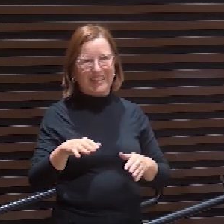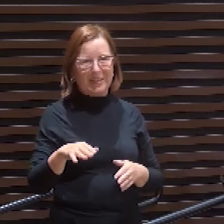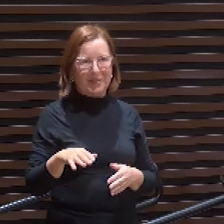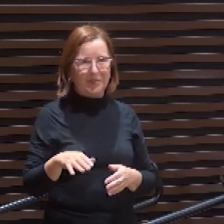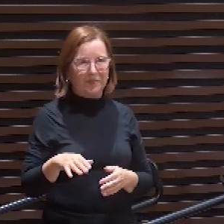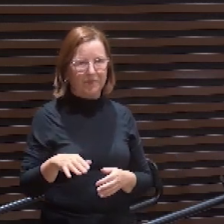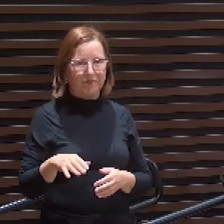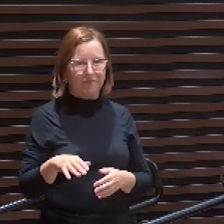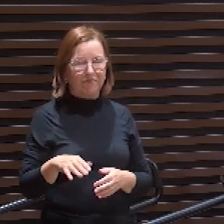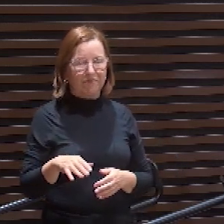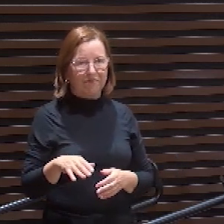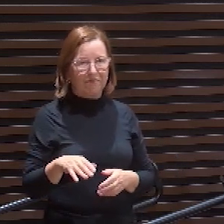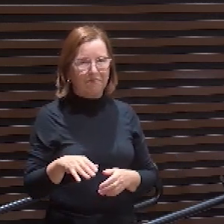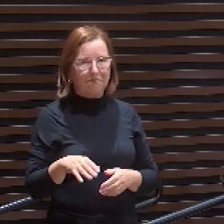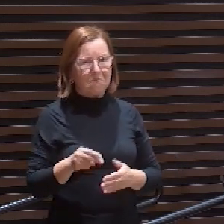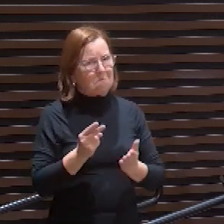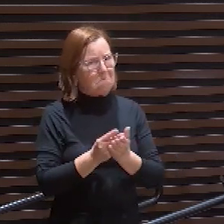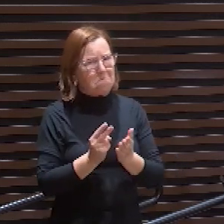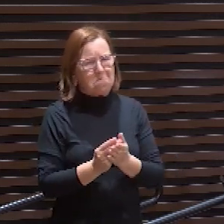sem nenhum mérito,